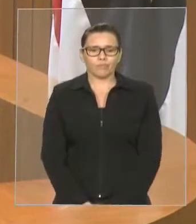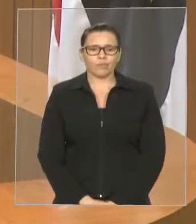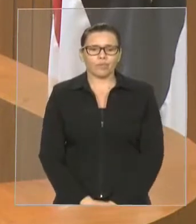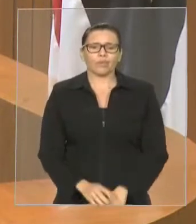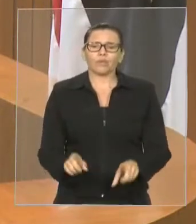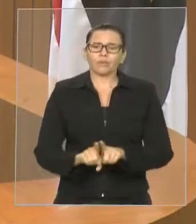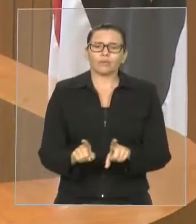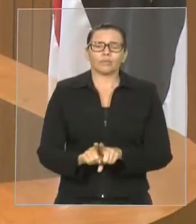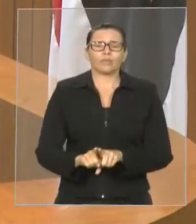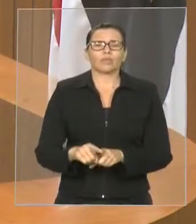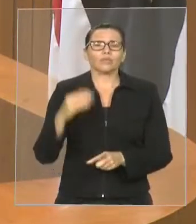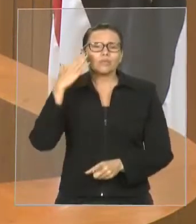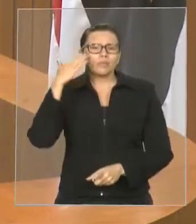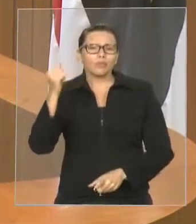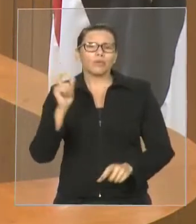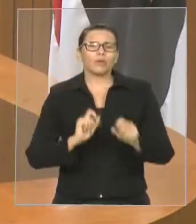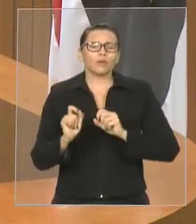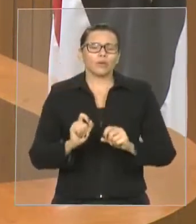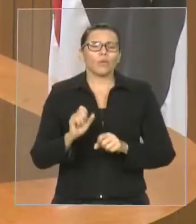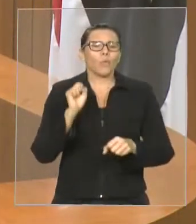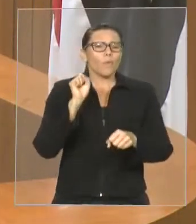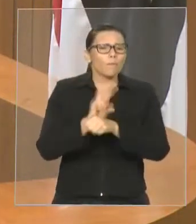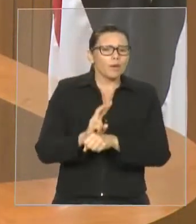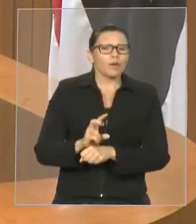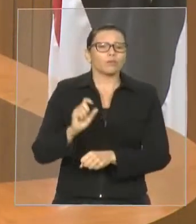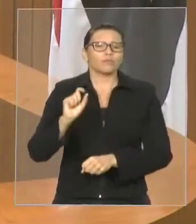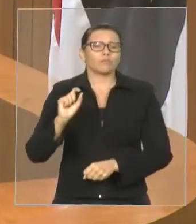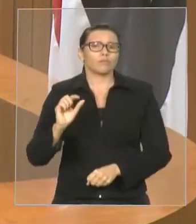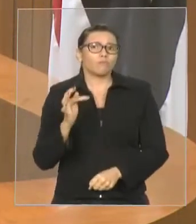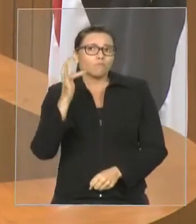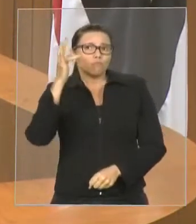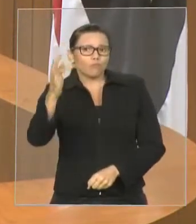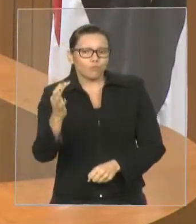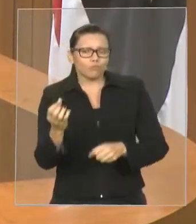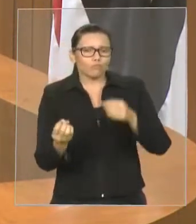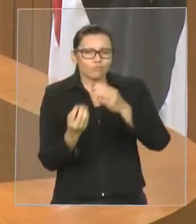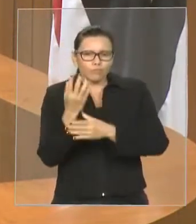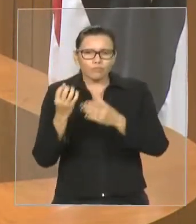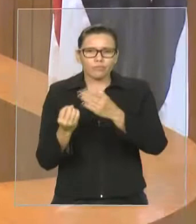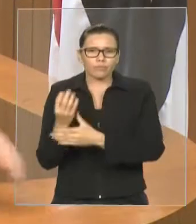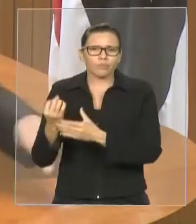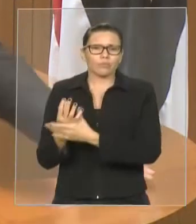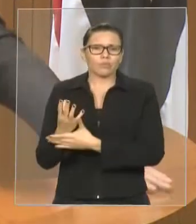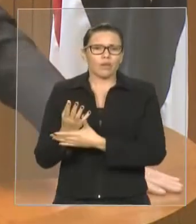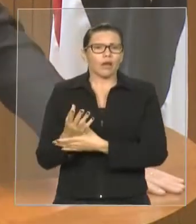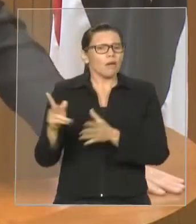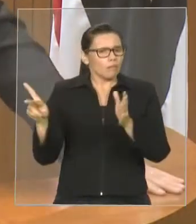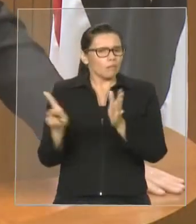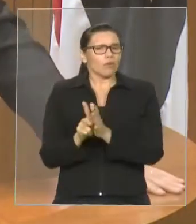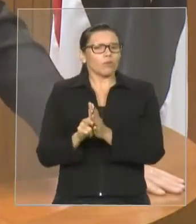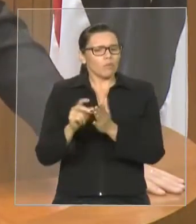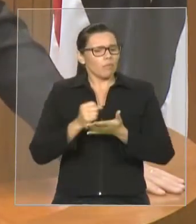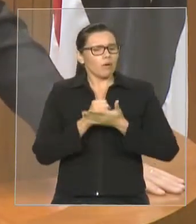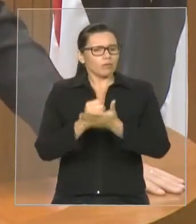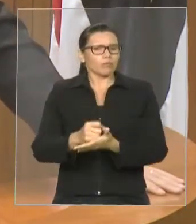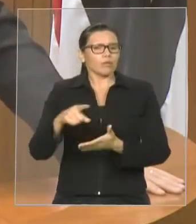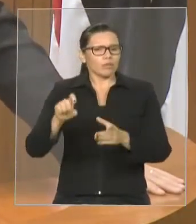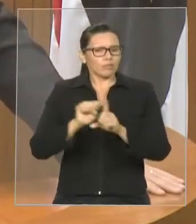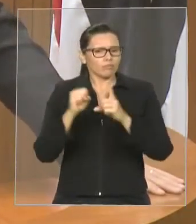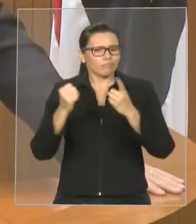os maranhenses? A informação que tive de forma extraoficial, que um dos desejos das empresas